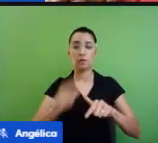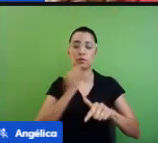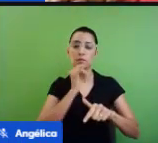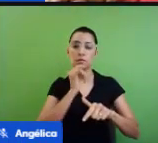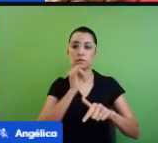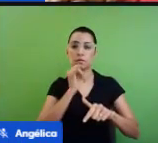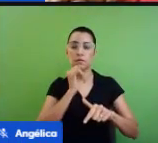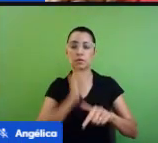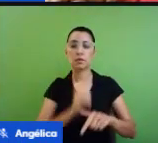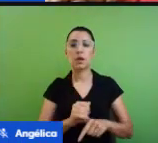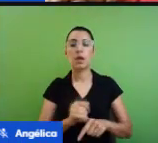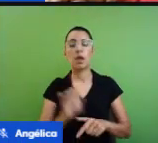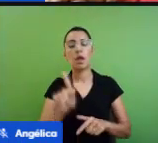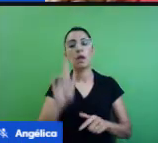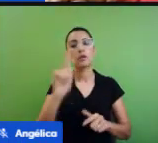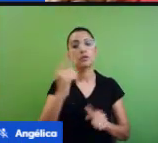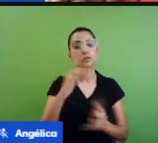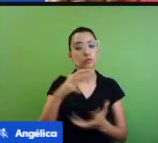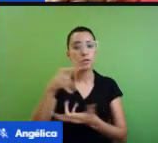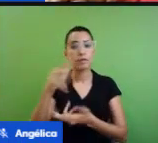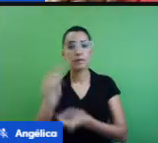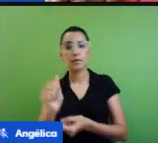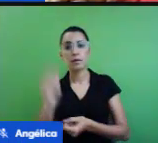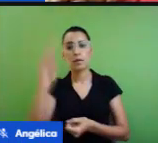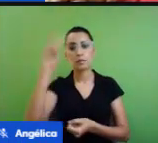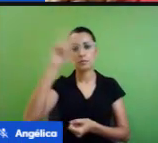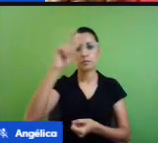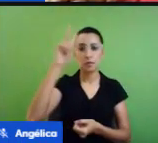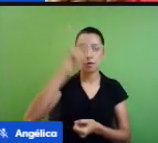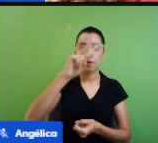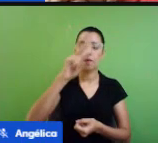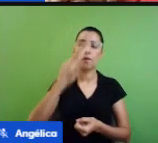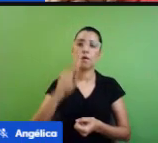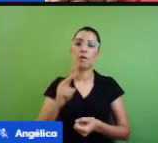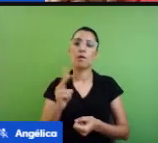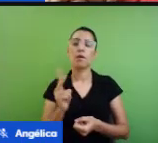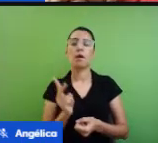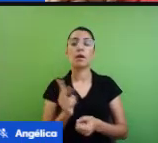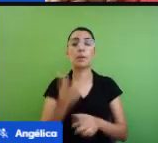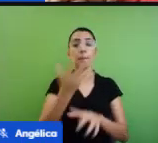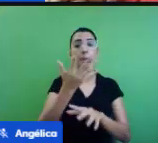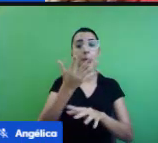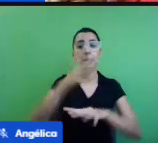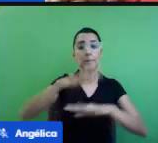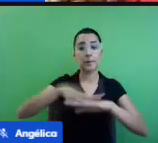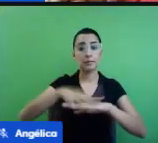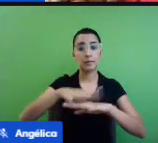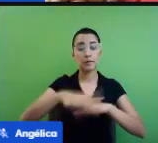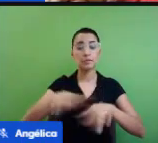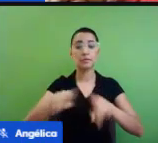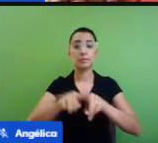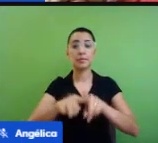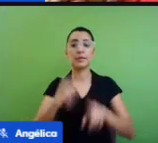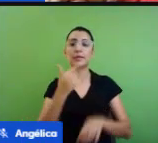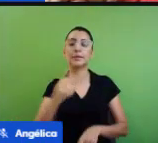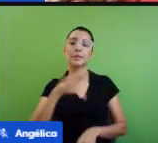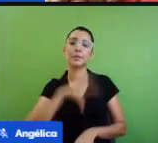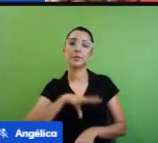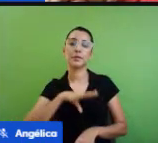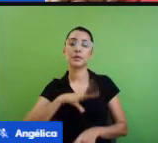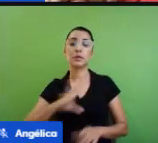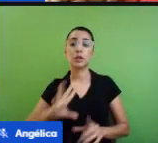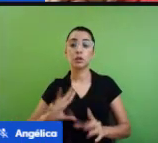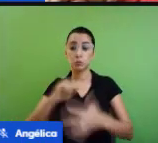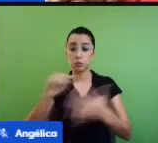de geografia, um pouco de história, um pouco de matemática e um pouco de língua portuguesa. Por quê? Porque